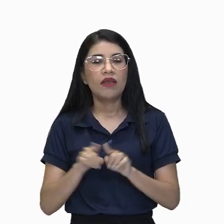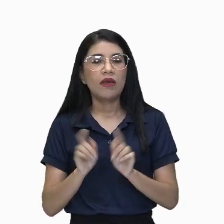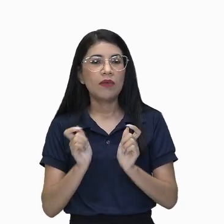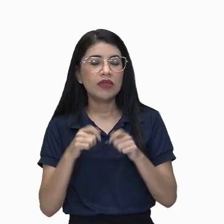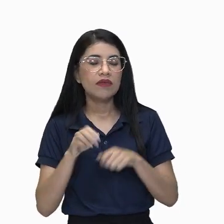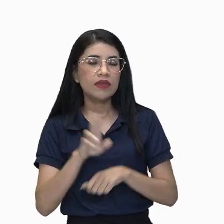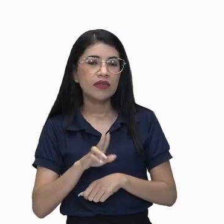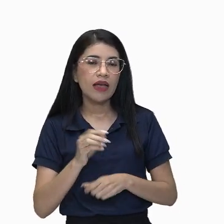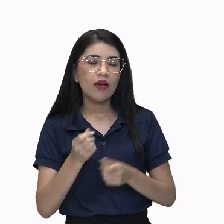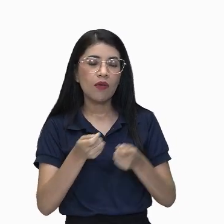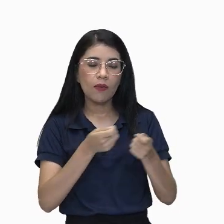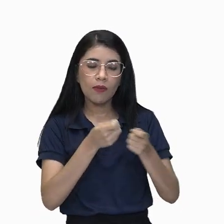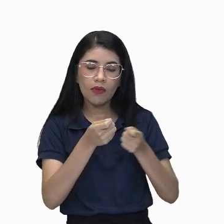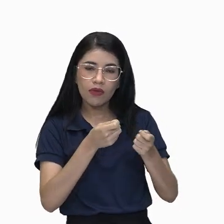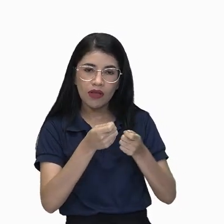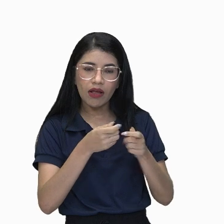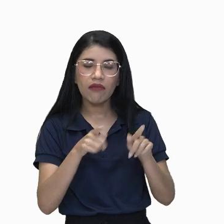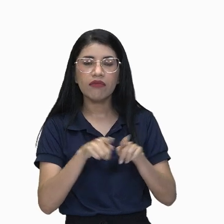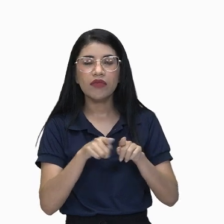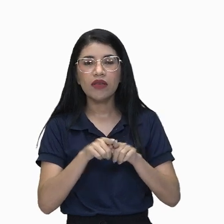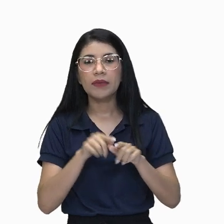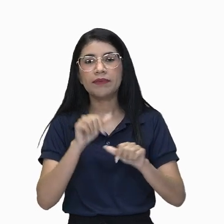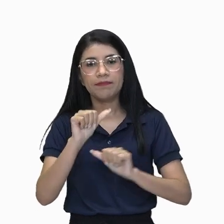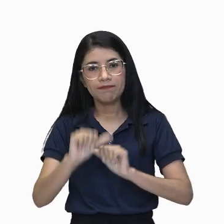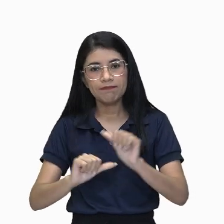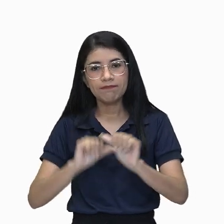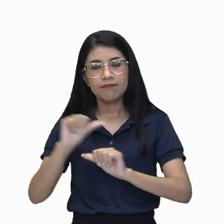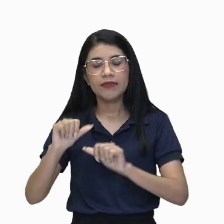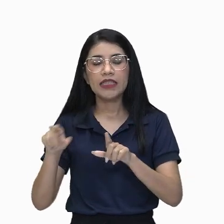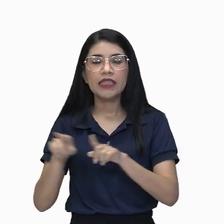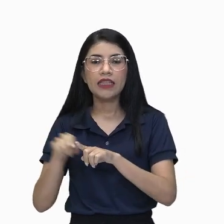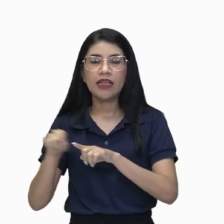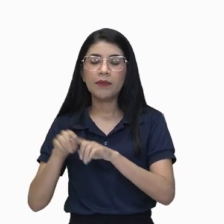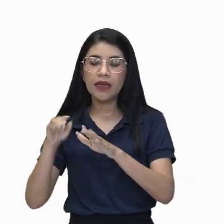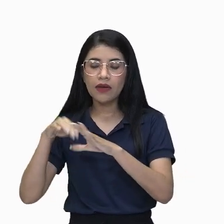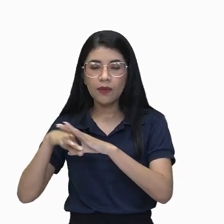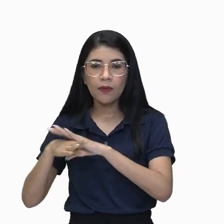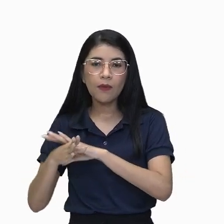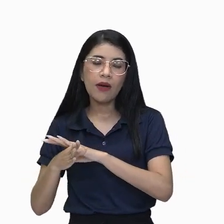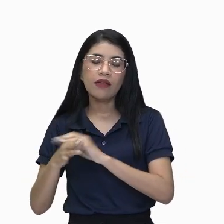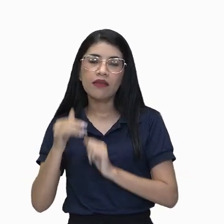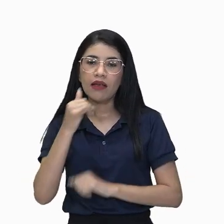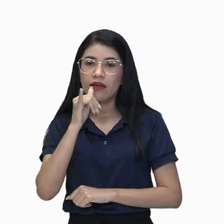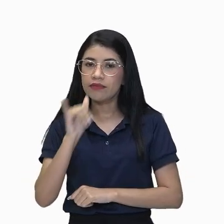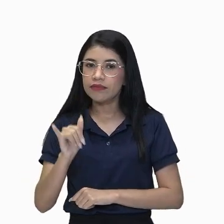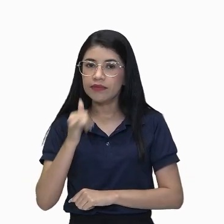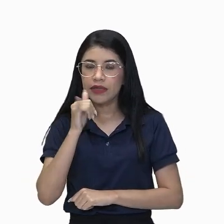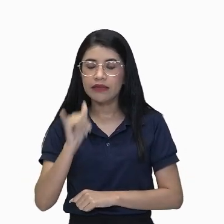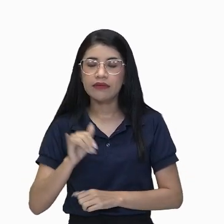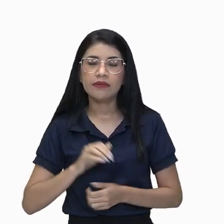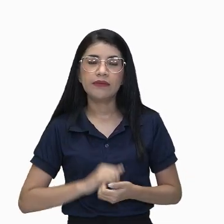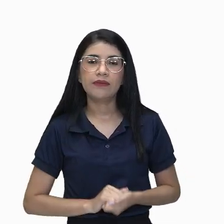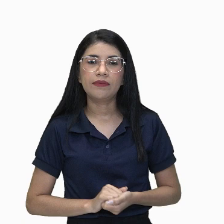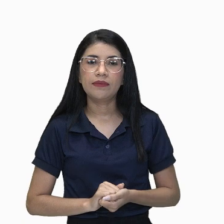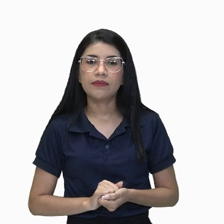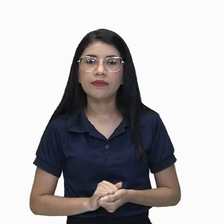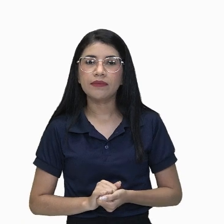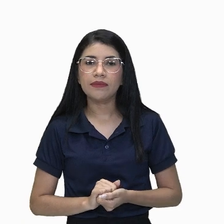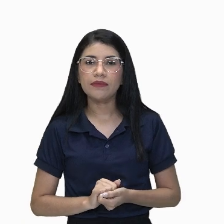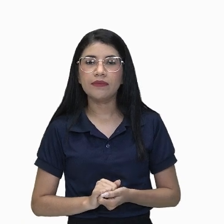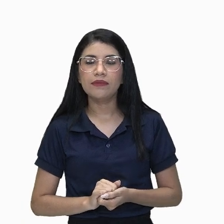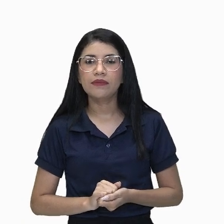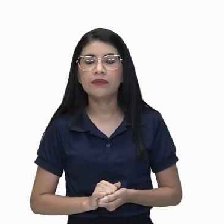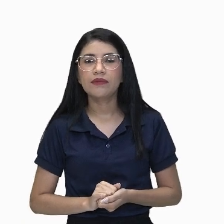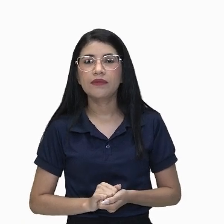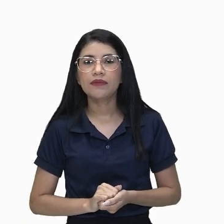para controlar, para transformar ou armazenar energia